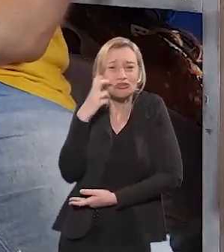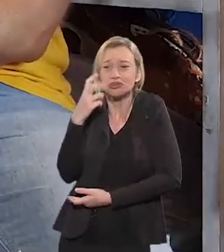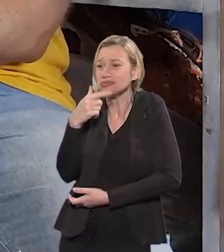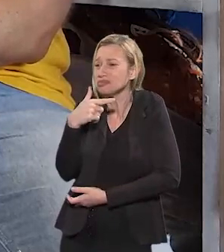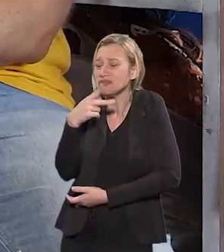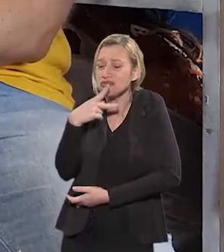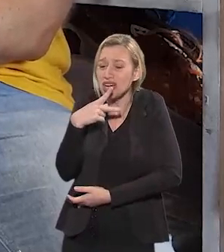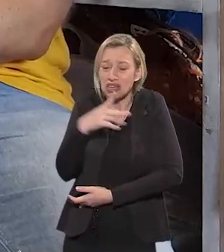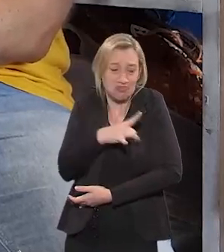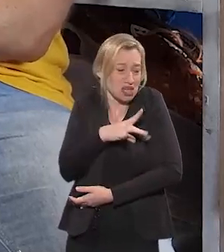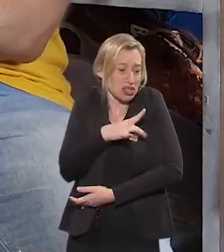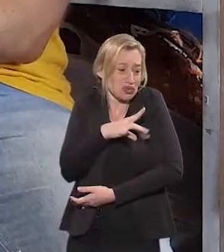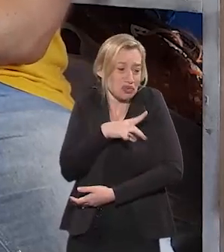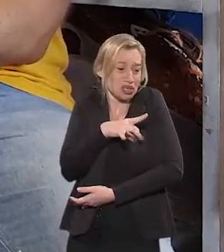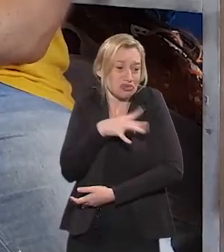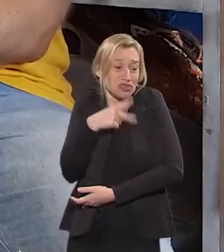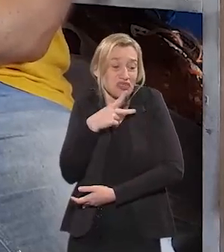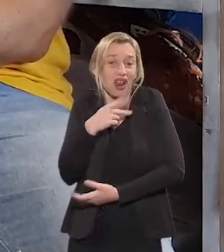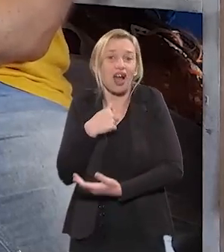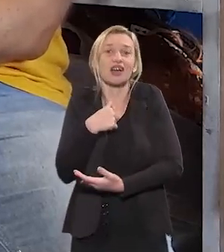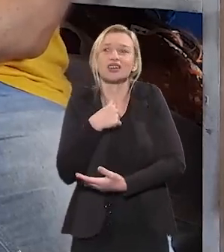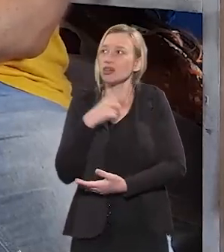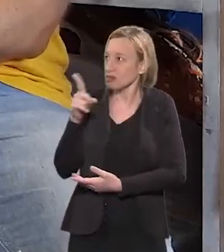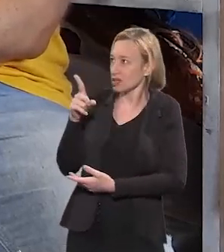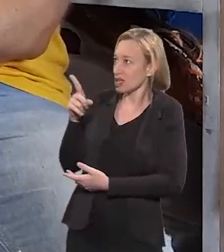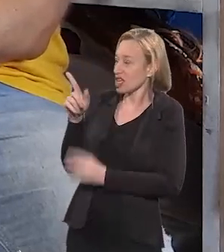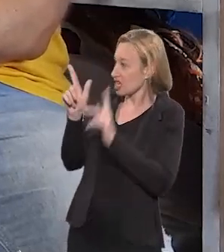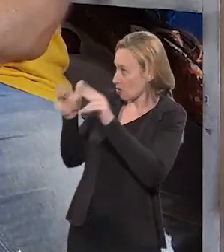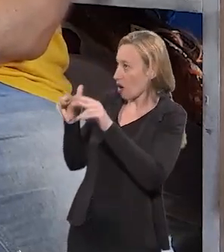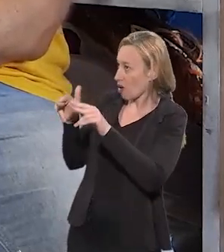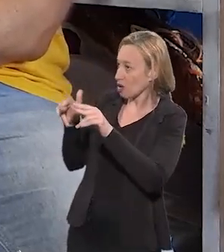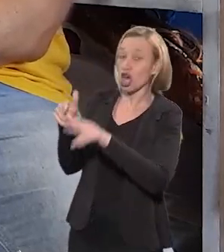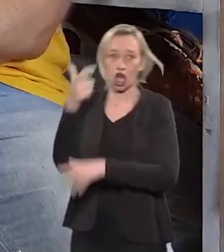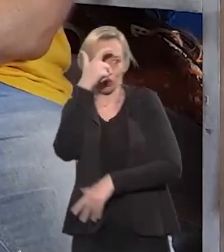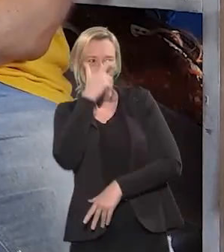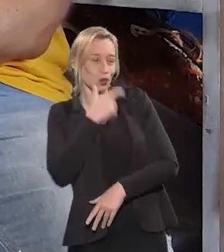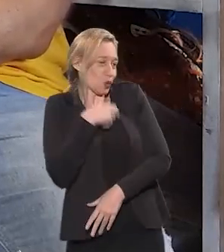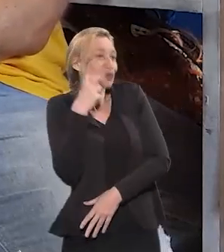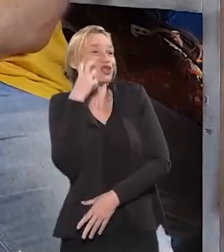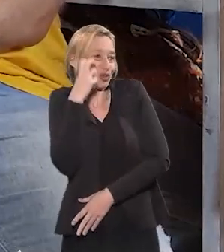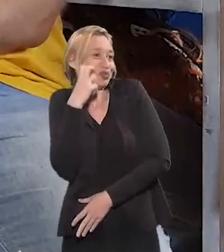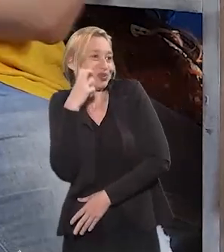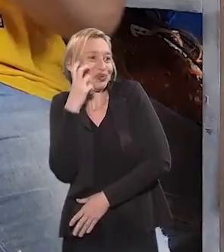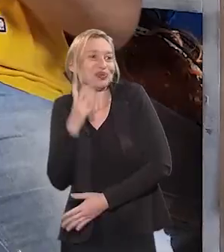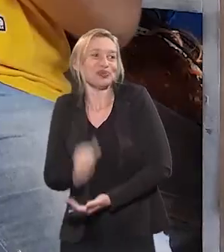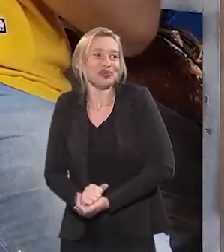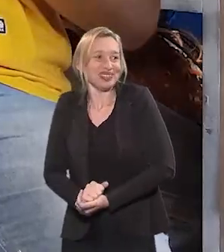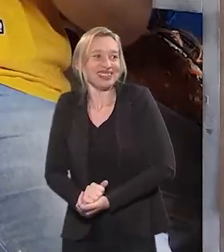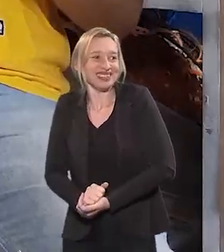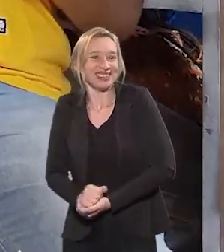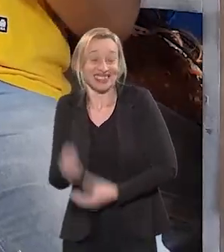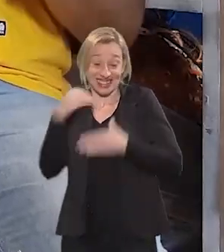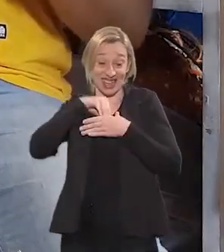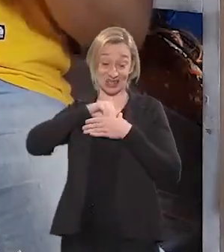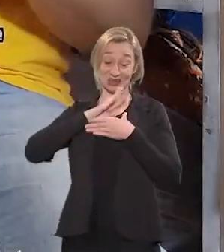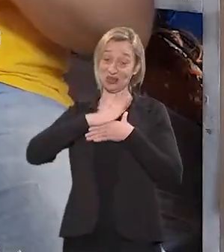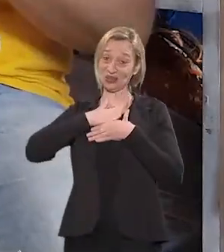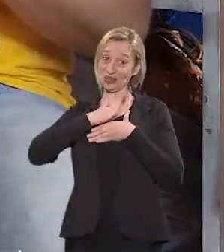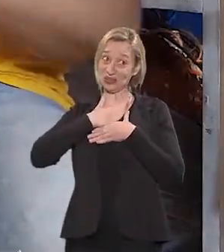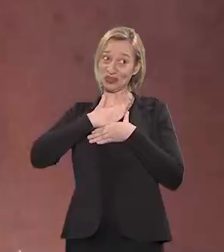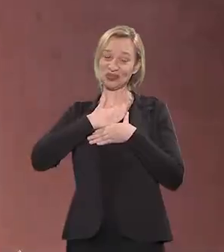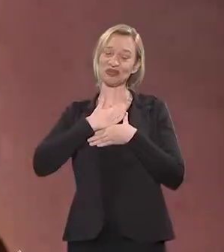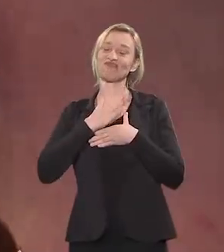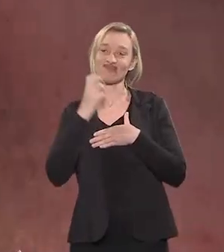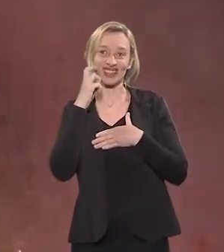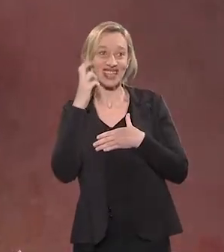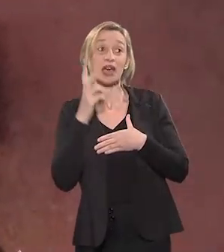sabia se expressar, que tinha medo de tudo. Você foi essa criança ou não? Sou. Ainda sou um pouquinho, ela ainda existe aqui dentro um